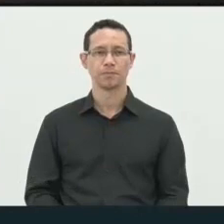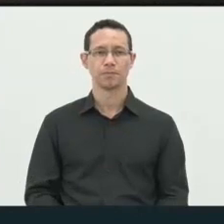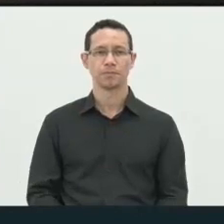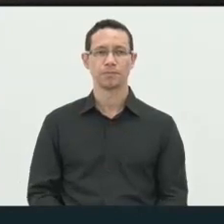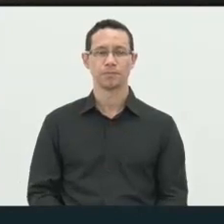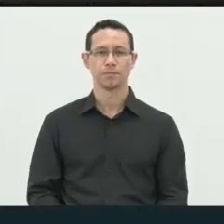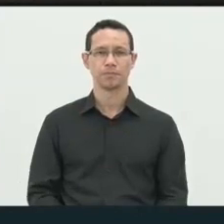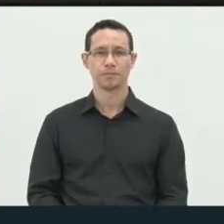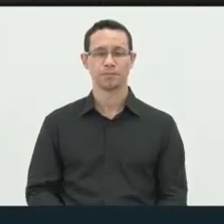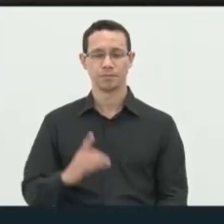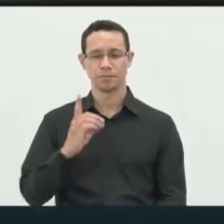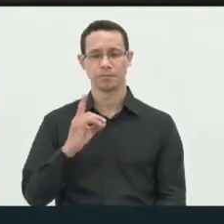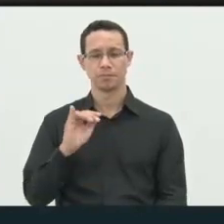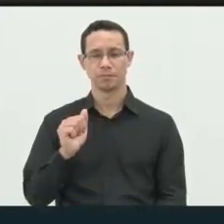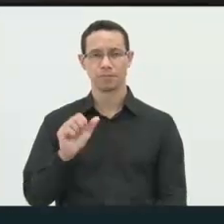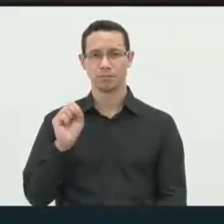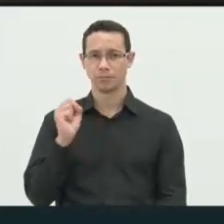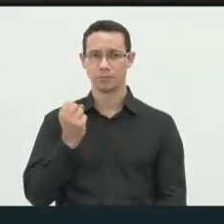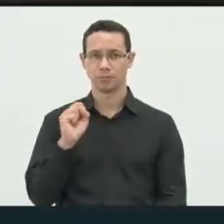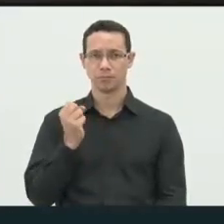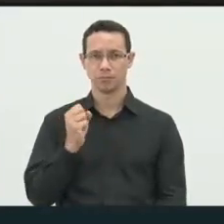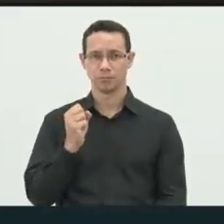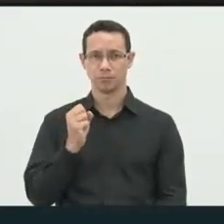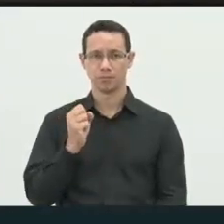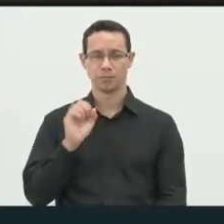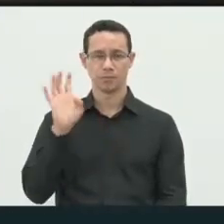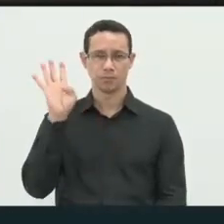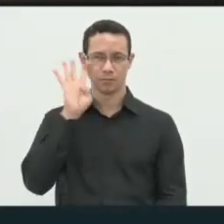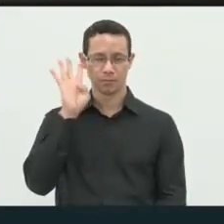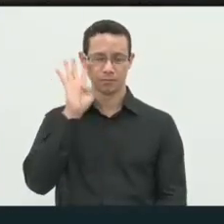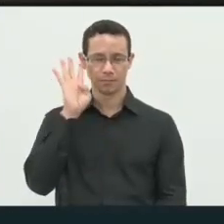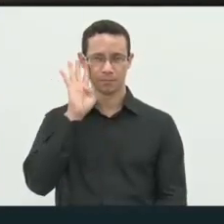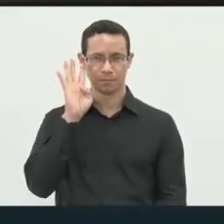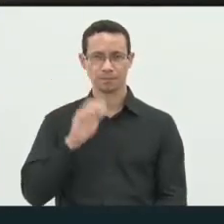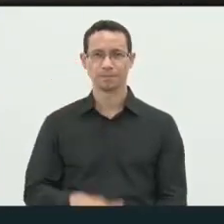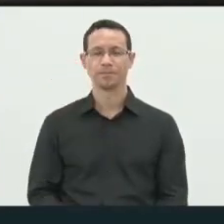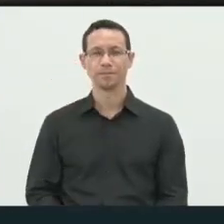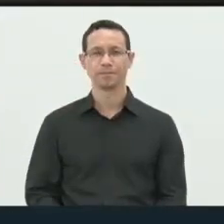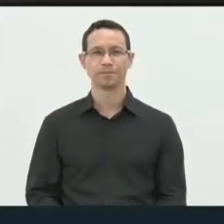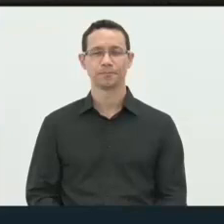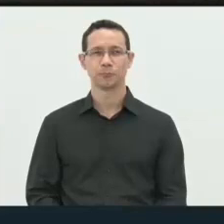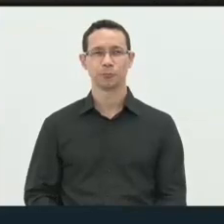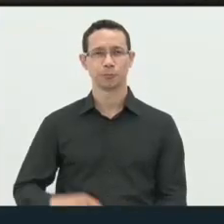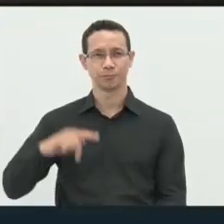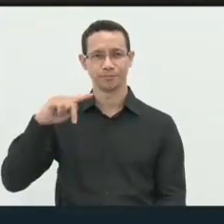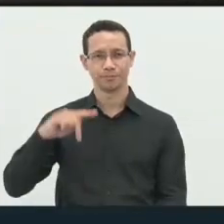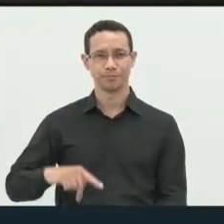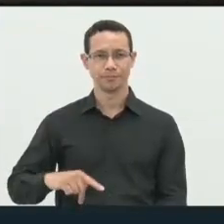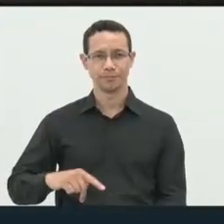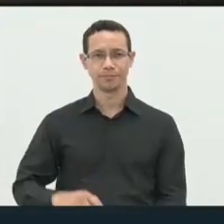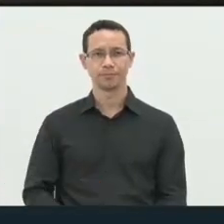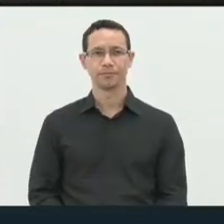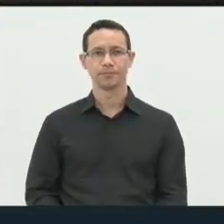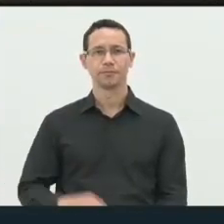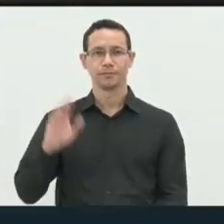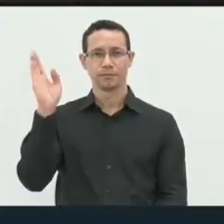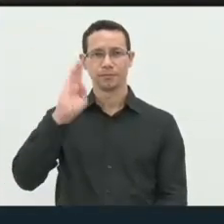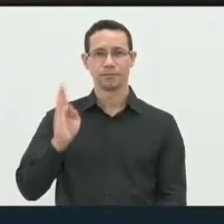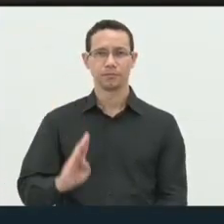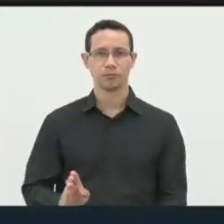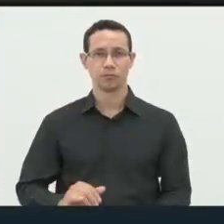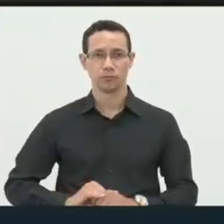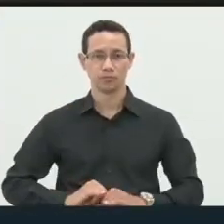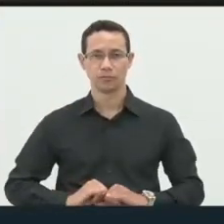no dia oito que será quarta-feira o presidente Lula anunciou